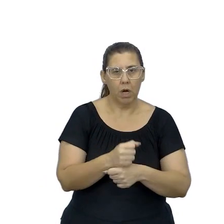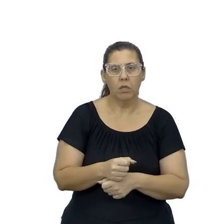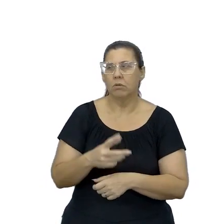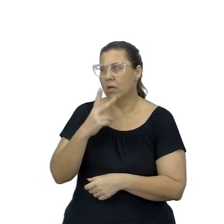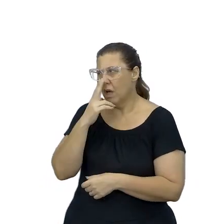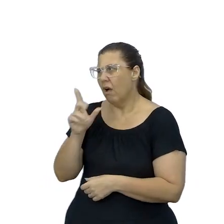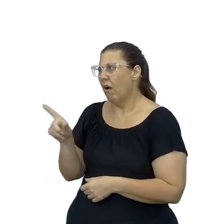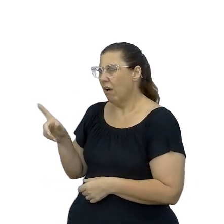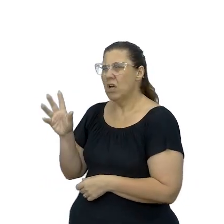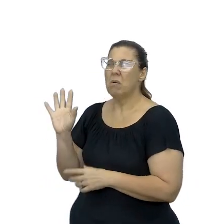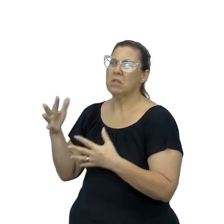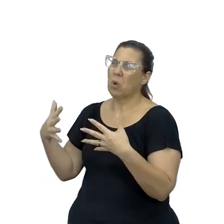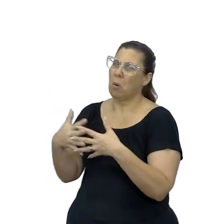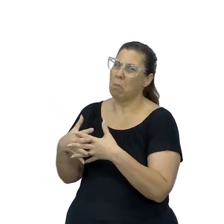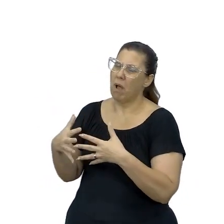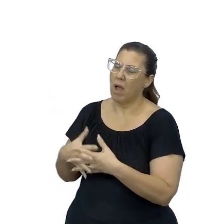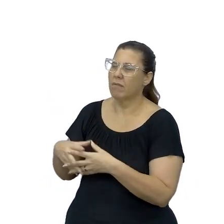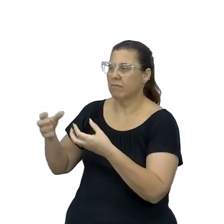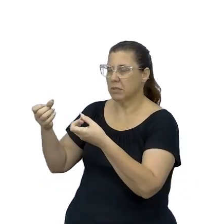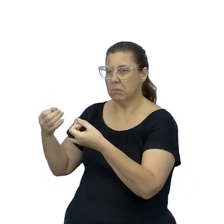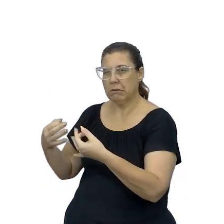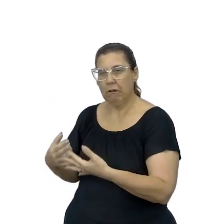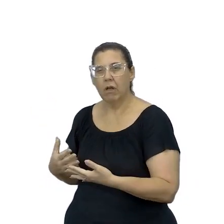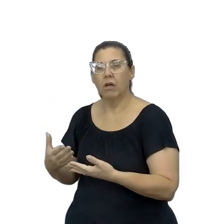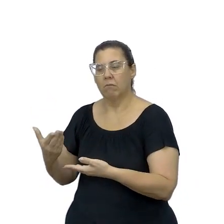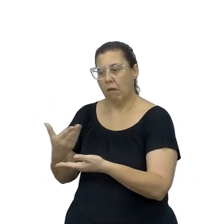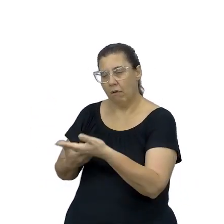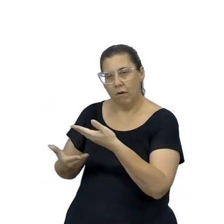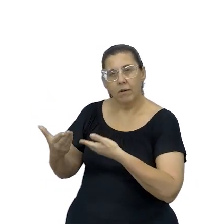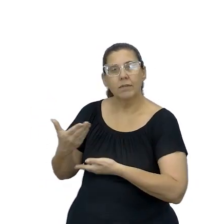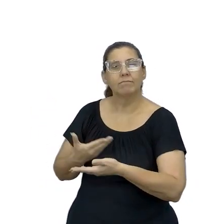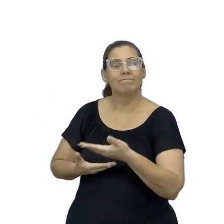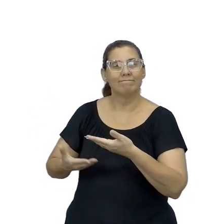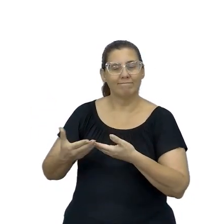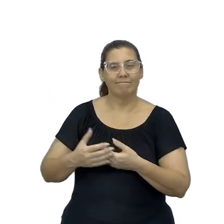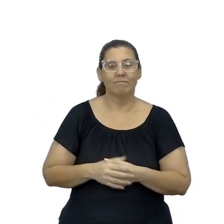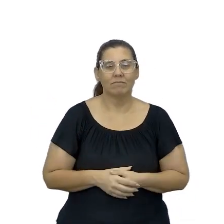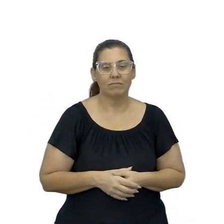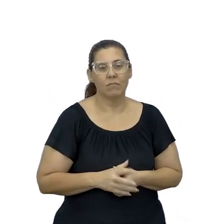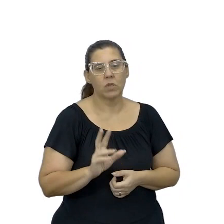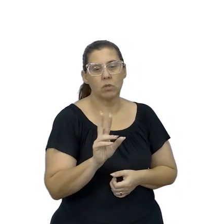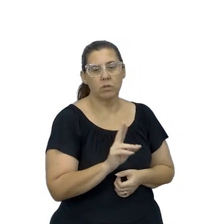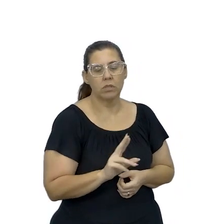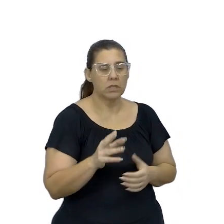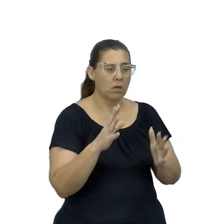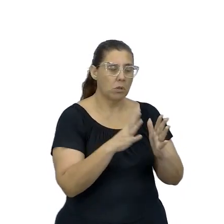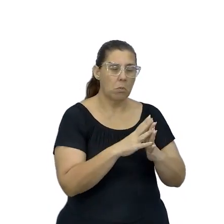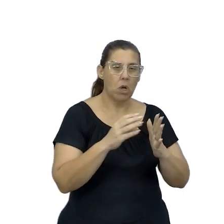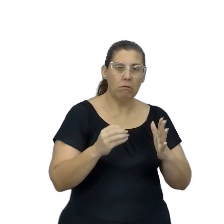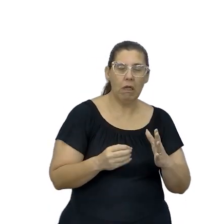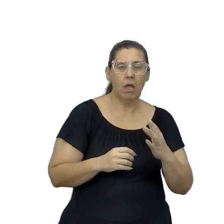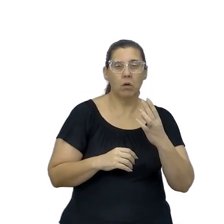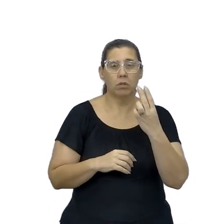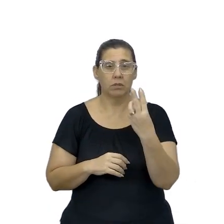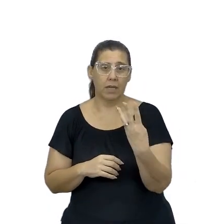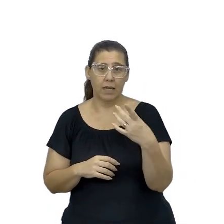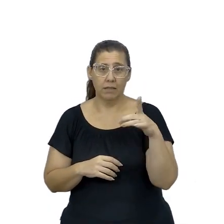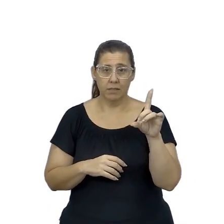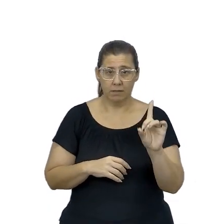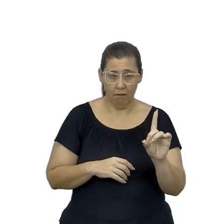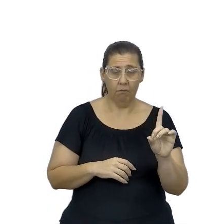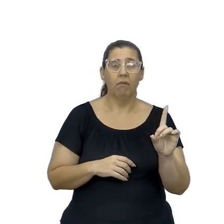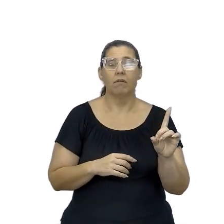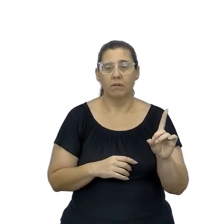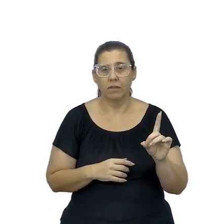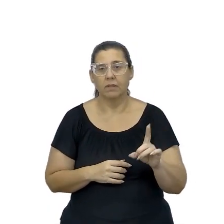pouco mais complexo. A gente já vai estar falando da interferência nas estações, ó, com utilização de modelos tridimensionais. A gente já vai estar trabalhando